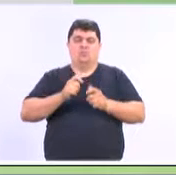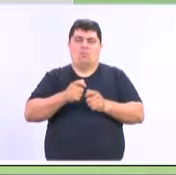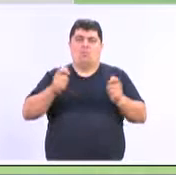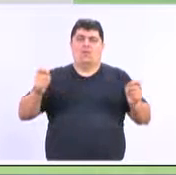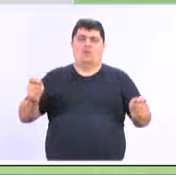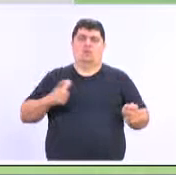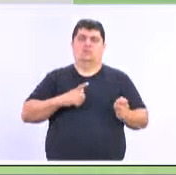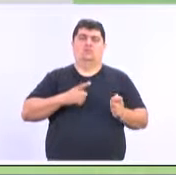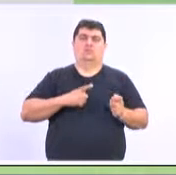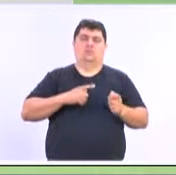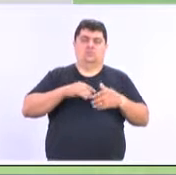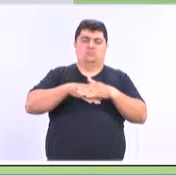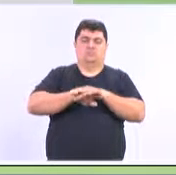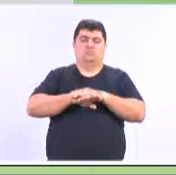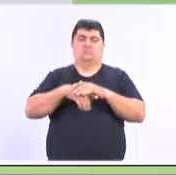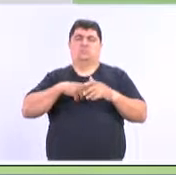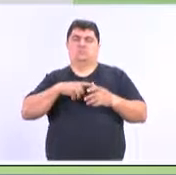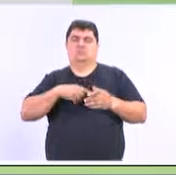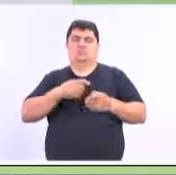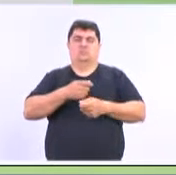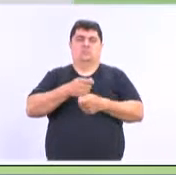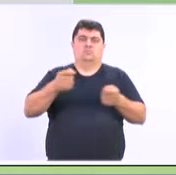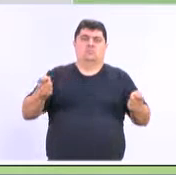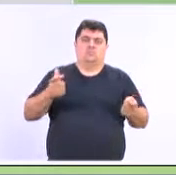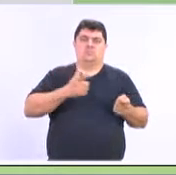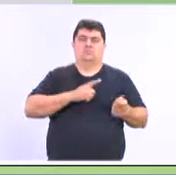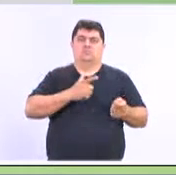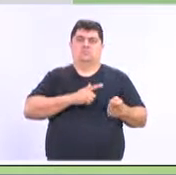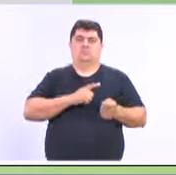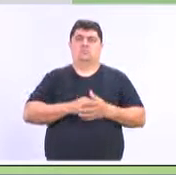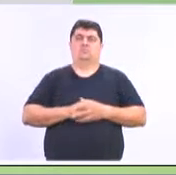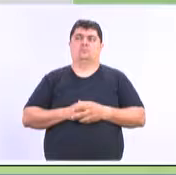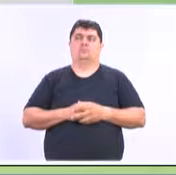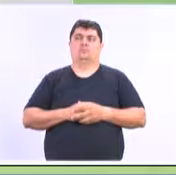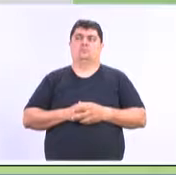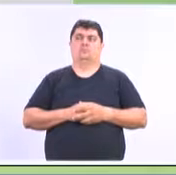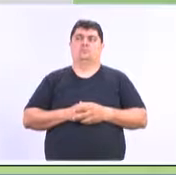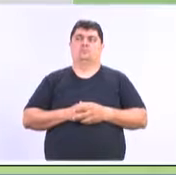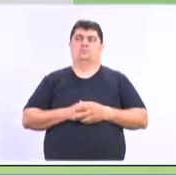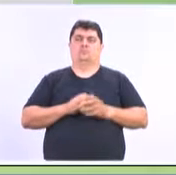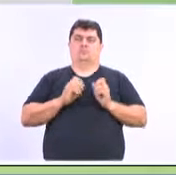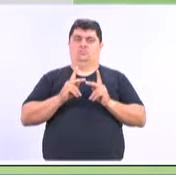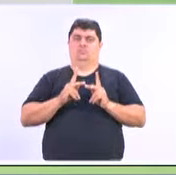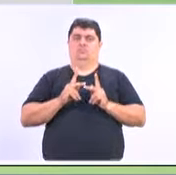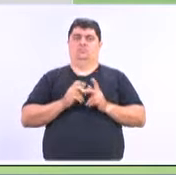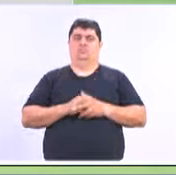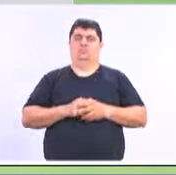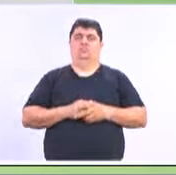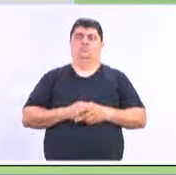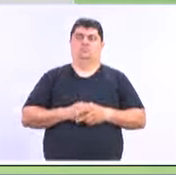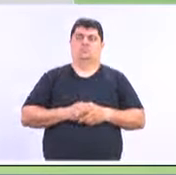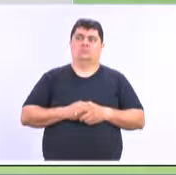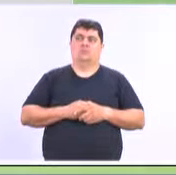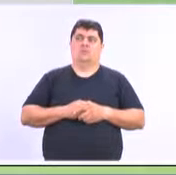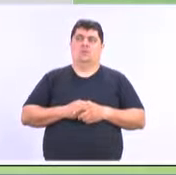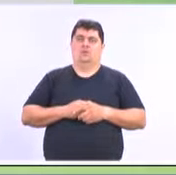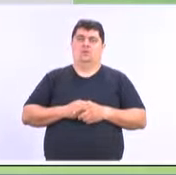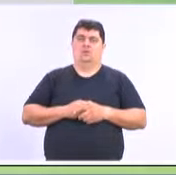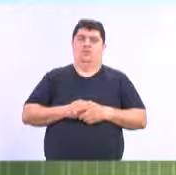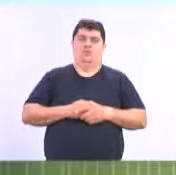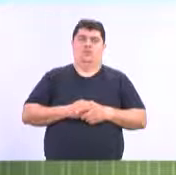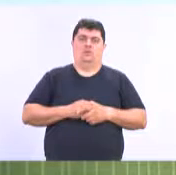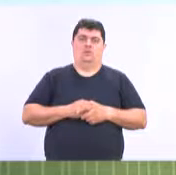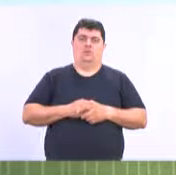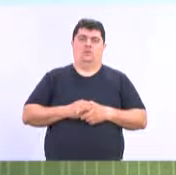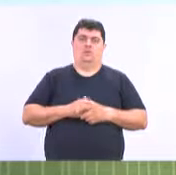circulante, não circulante, passivo circulante, não circulante e patrimônio líquido. Beleza? Nós vamos entrar nesse momento para